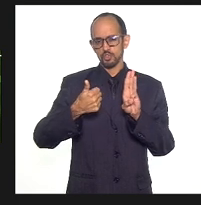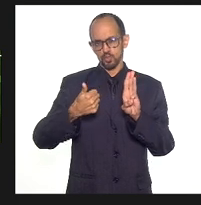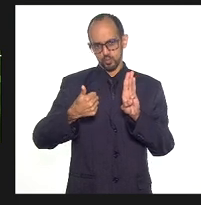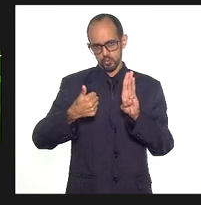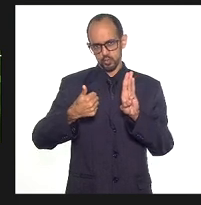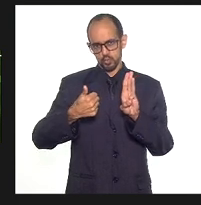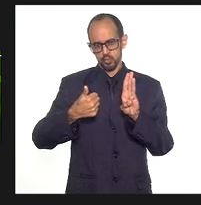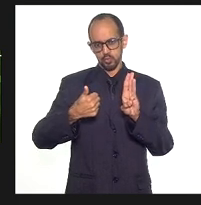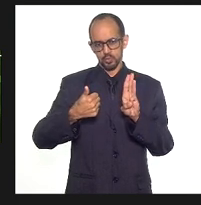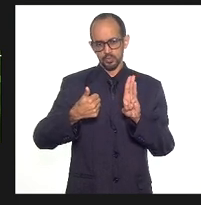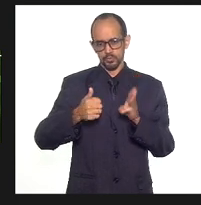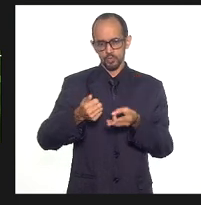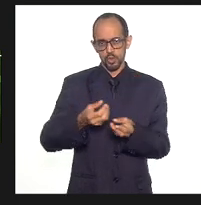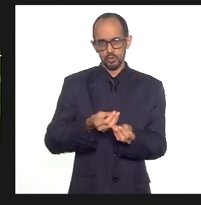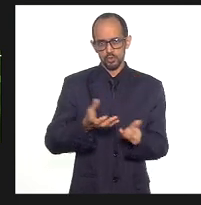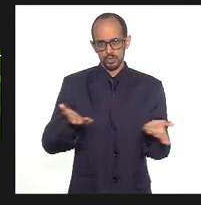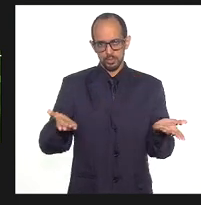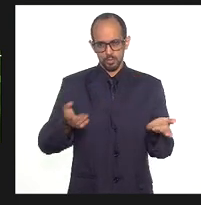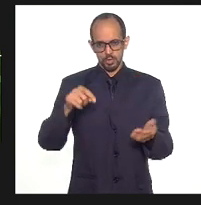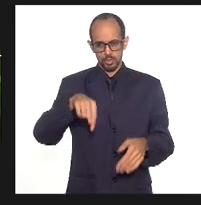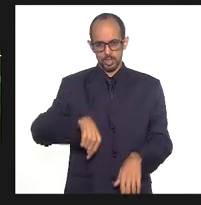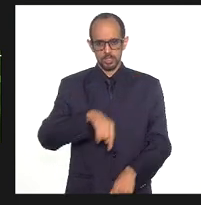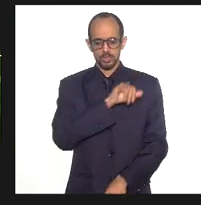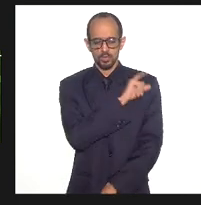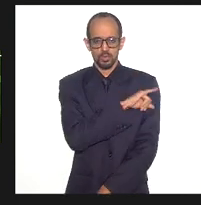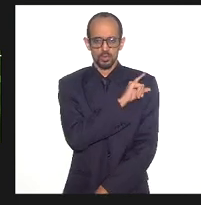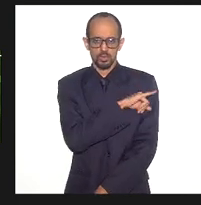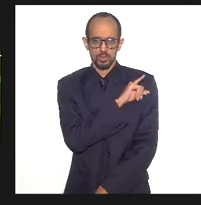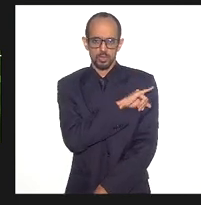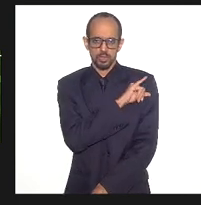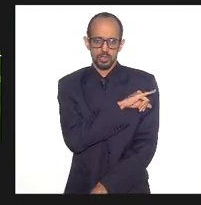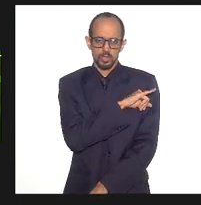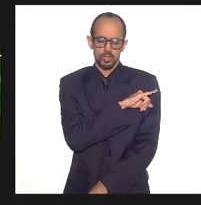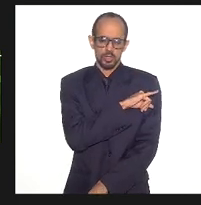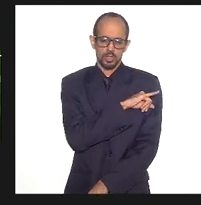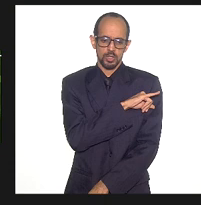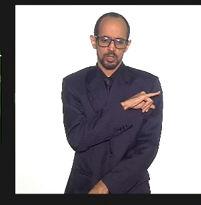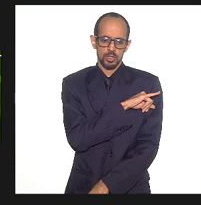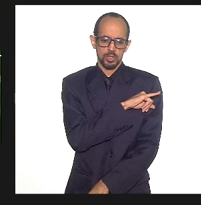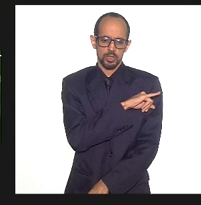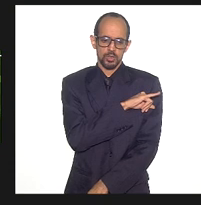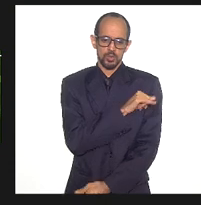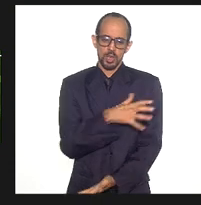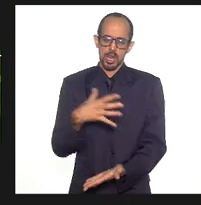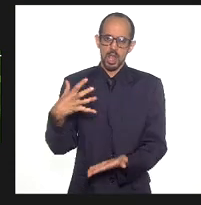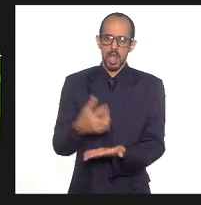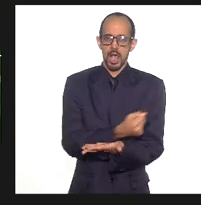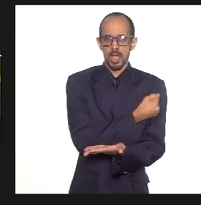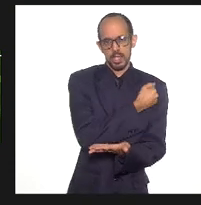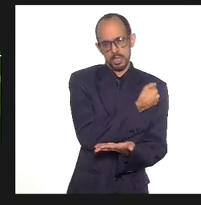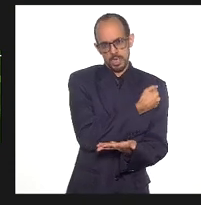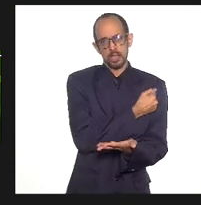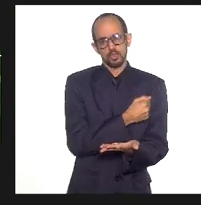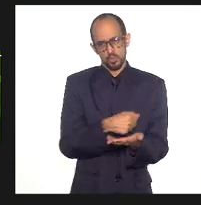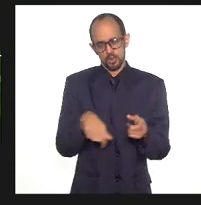de 2021, o Rio de Janeiro, ele abocanhou uma parcela a ele